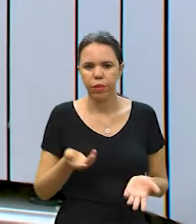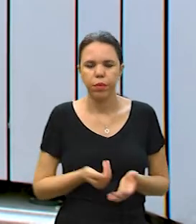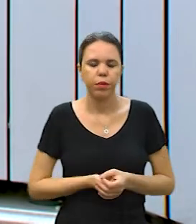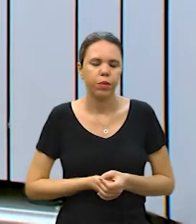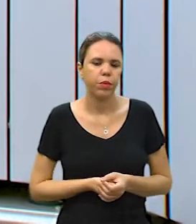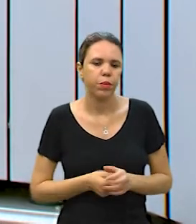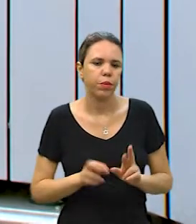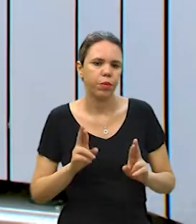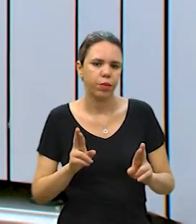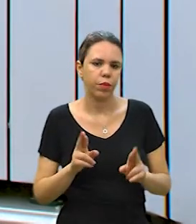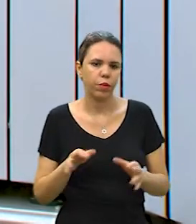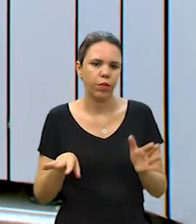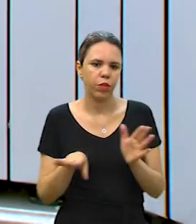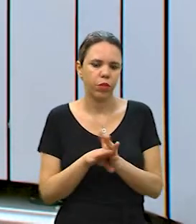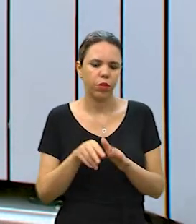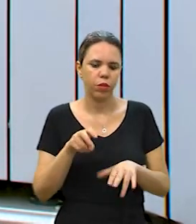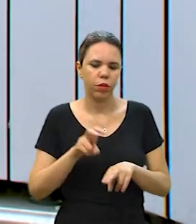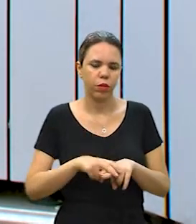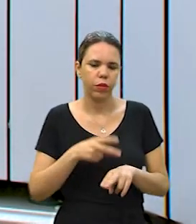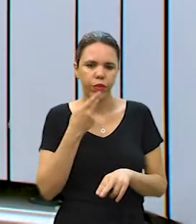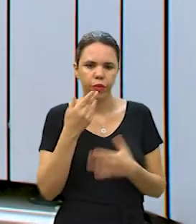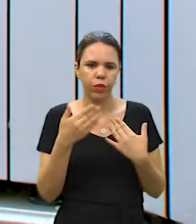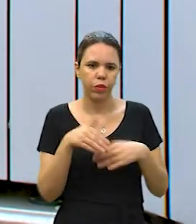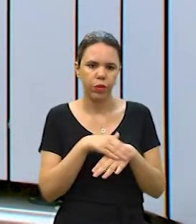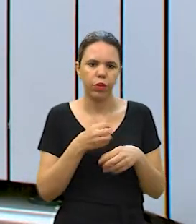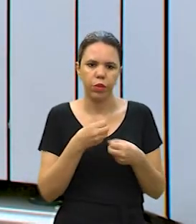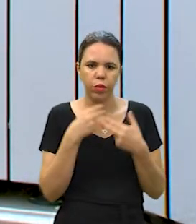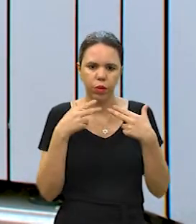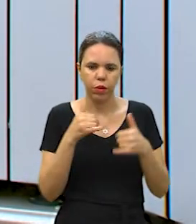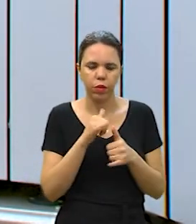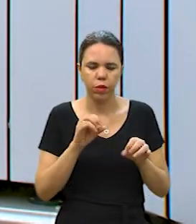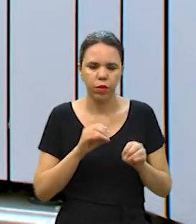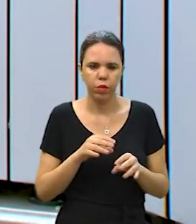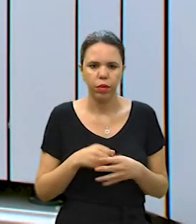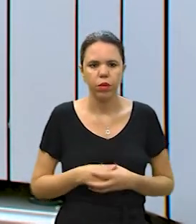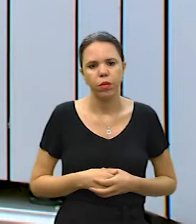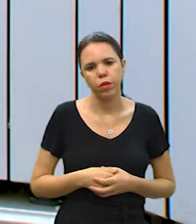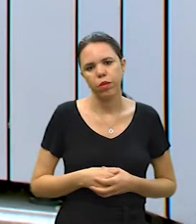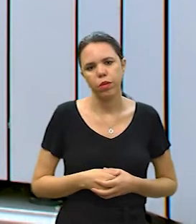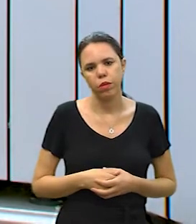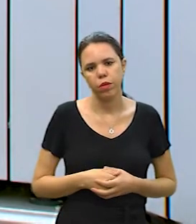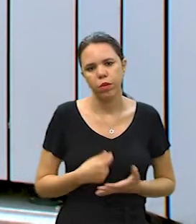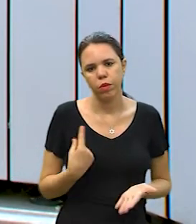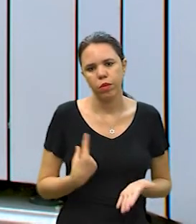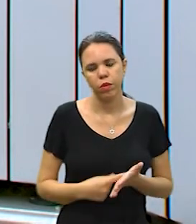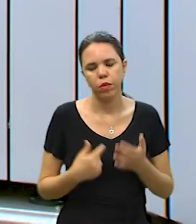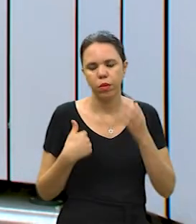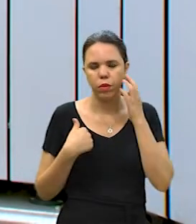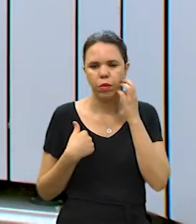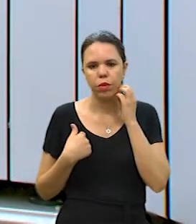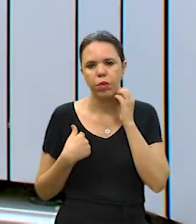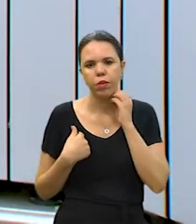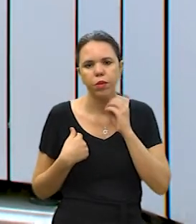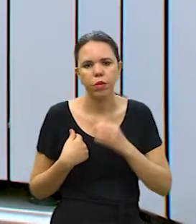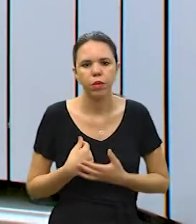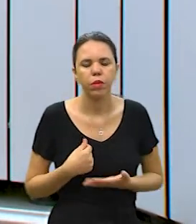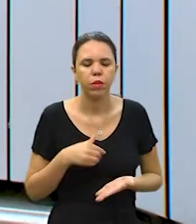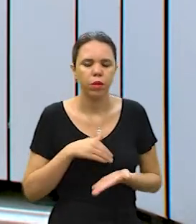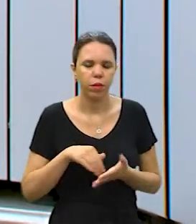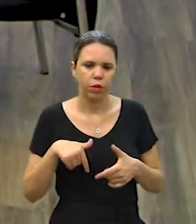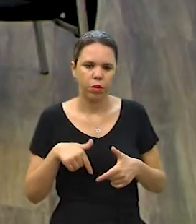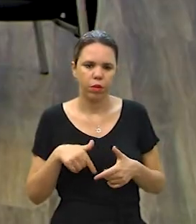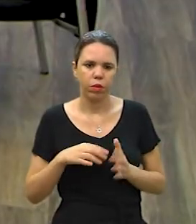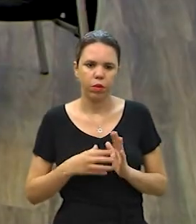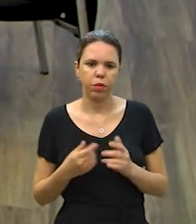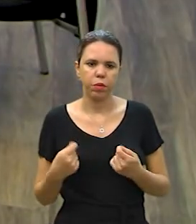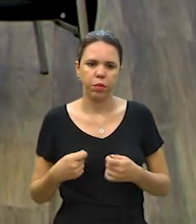dia chegar aqui, sentar aqui para a gente contar boas notícias da educação. Viu? Conte sempre comigo e com o meu mandato para o que